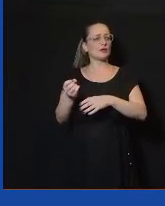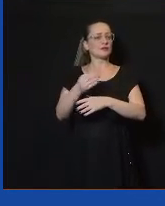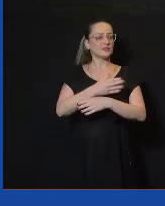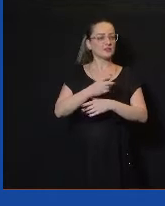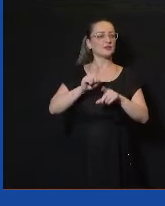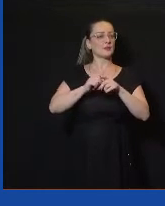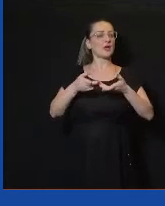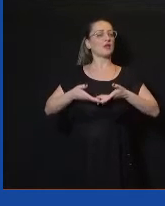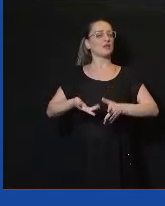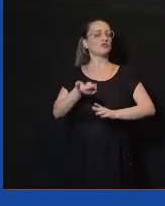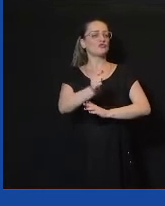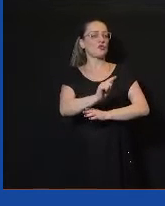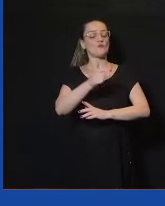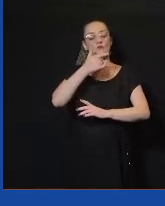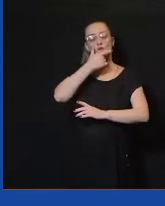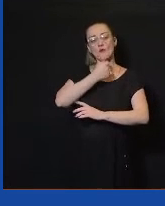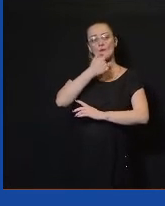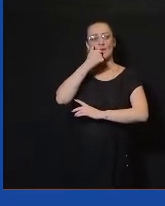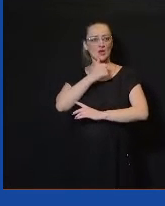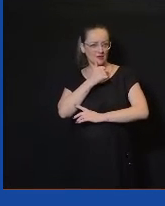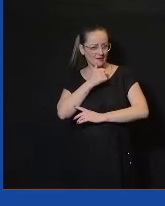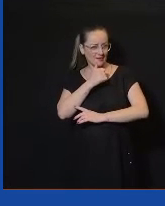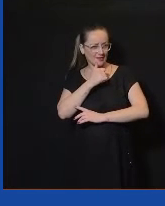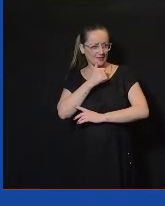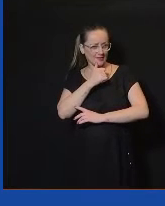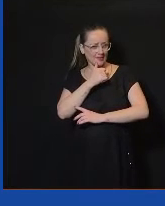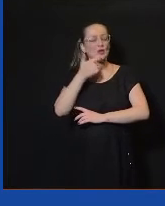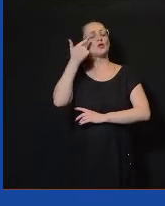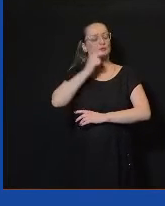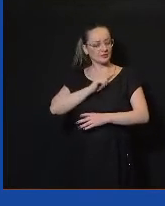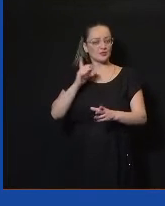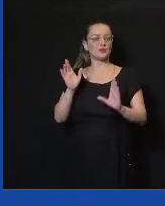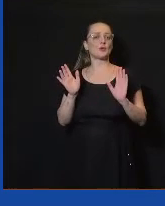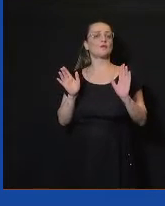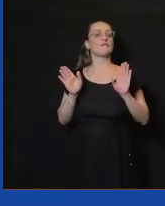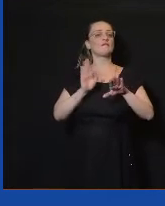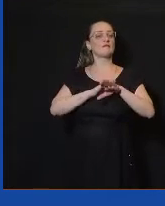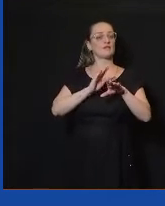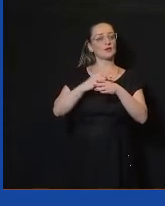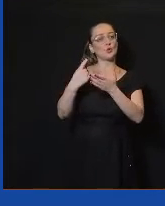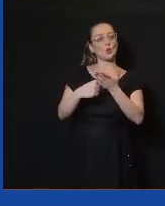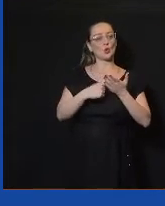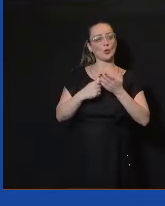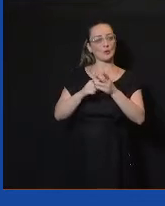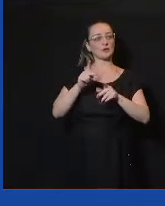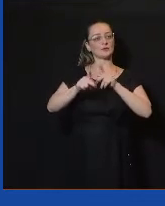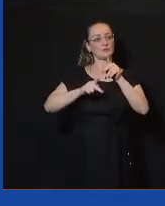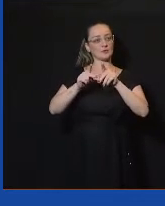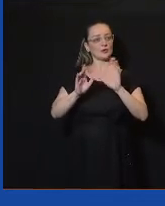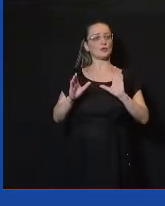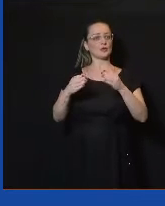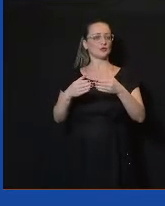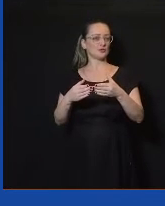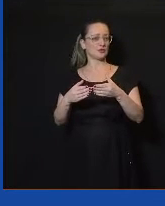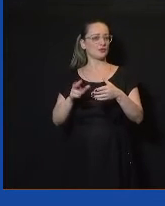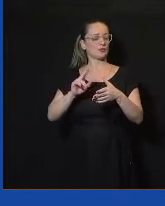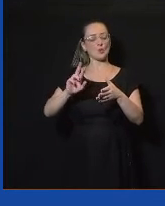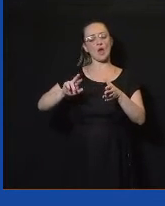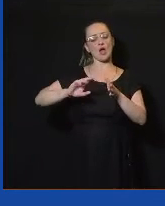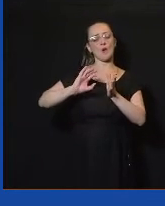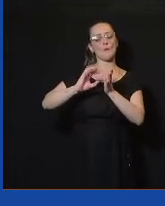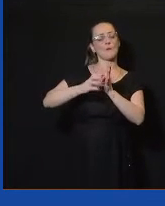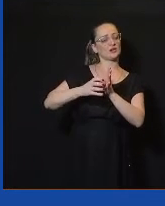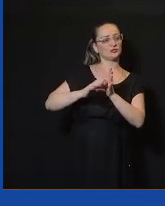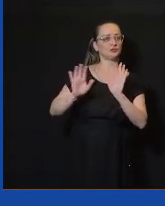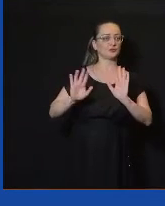renascer, um brotar de homens e mulheres que estão com a perspectiva de construir uma agenda pública de interesse da coletividade, não mais de um partido ou de um político. Acho